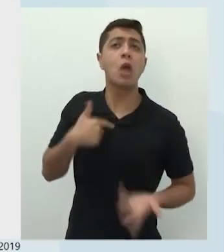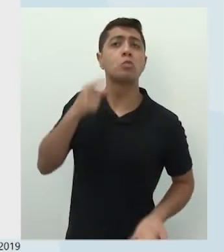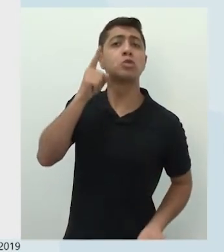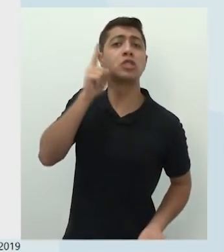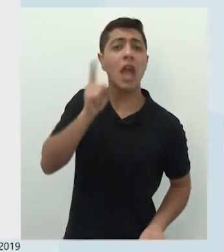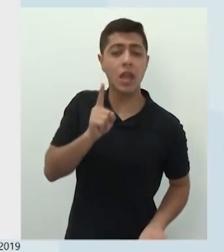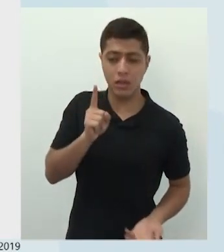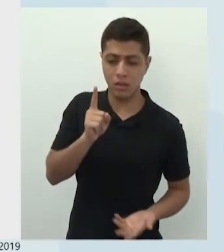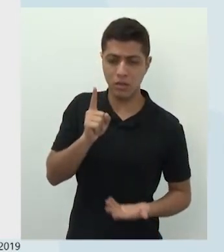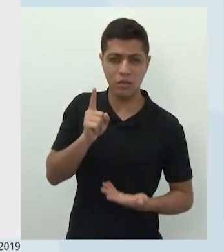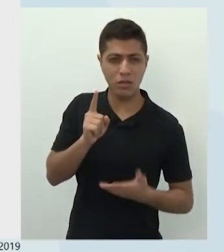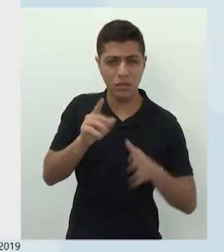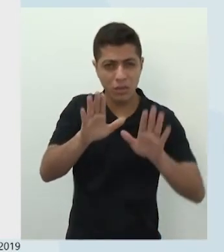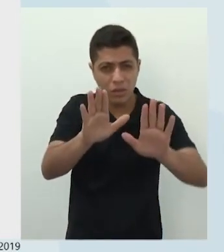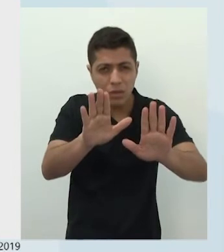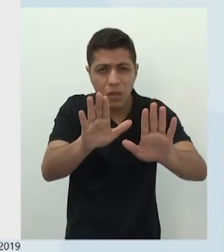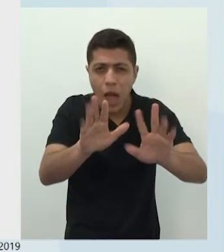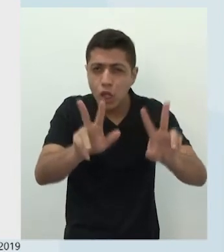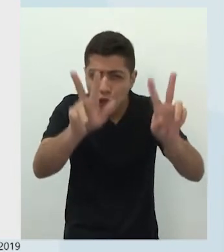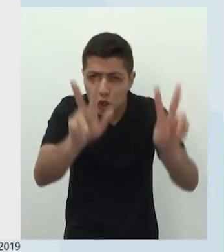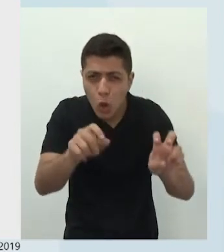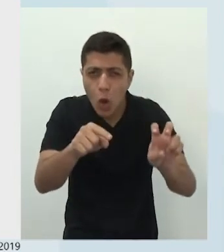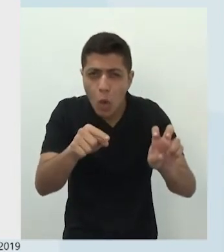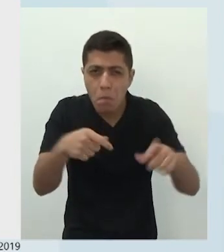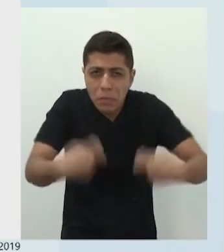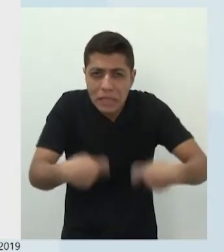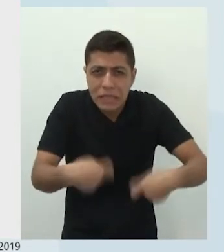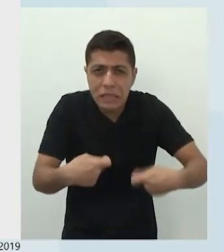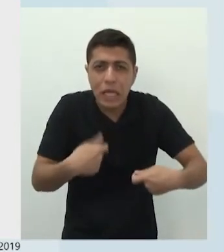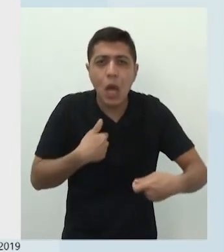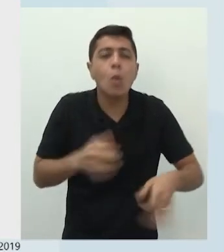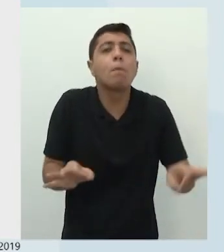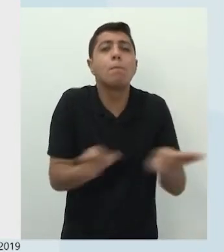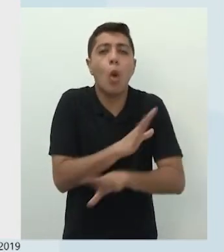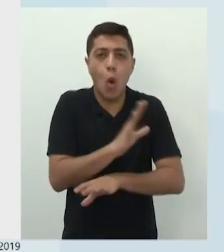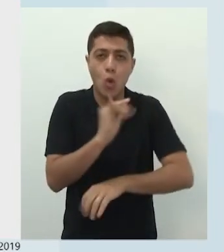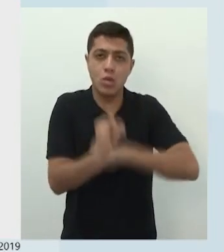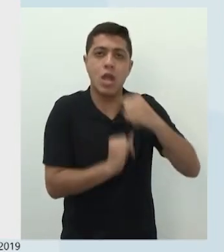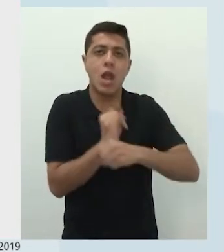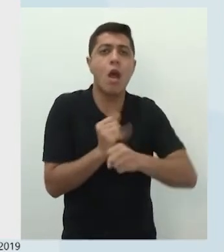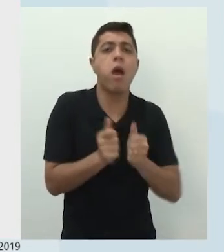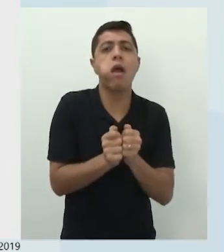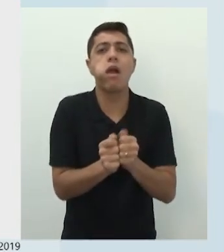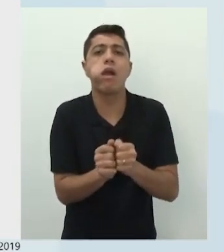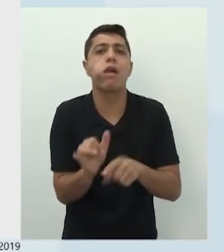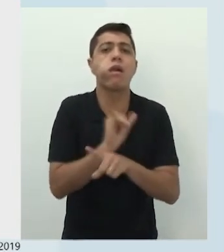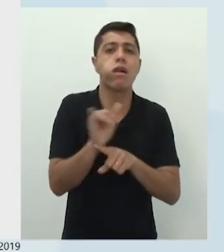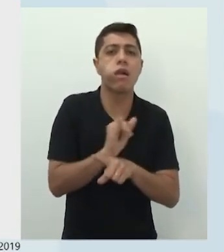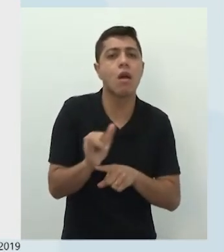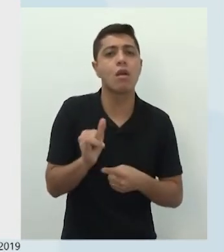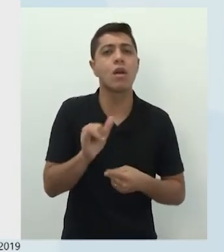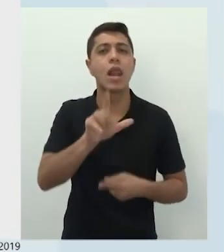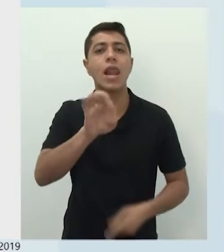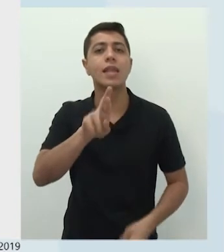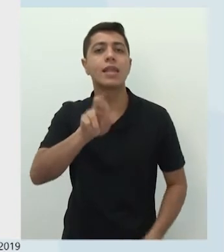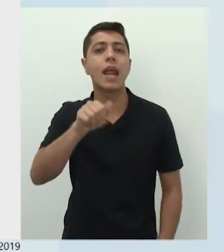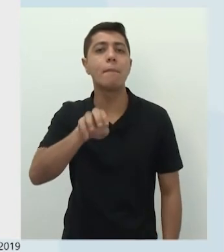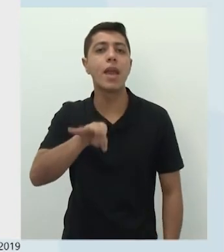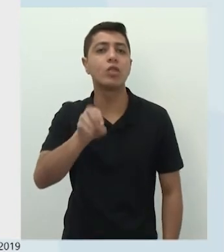para conversar sobre diálogo, para conversar sobre empatia. Eu estou dizendo isso que sempre tem um professor mais velho, né, Tânia? Sempre tem um educador